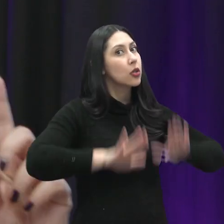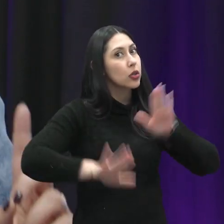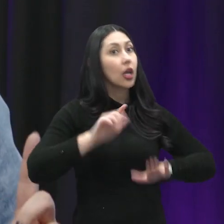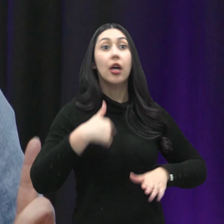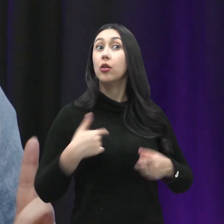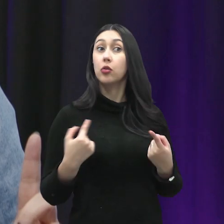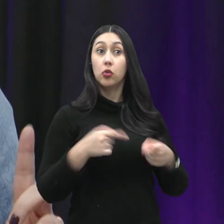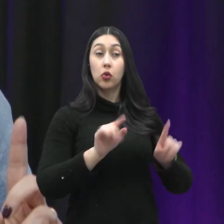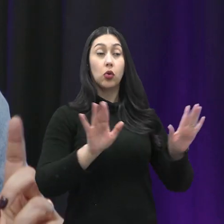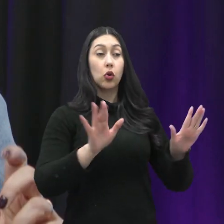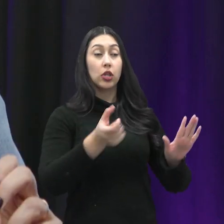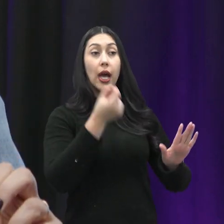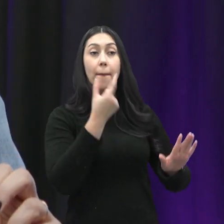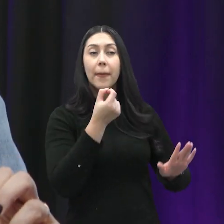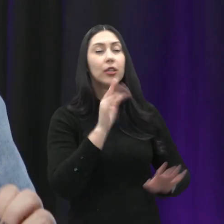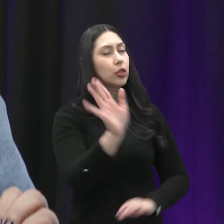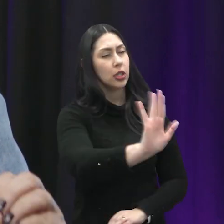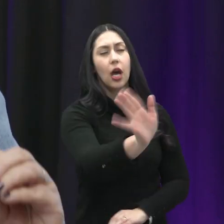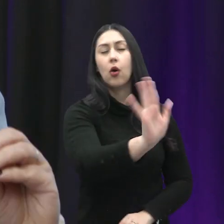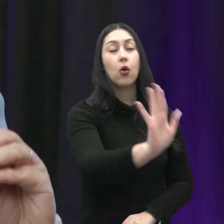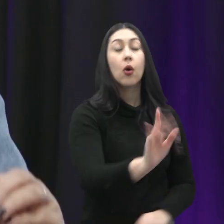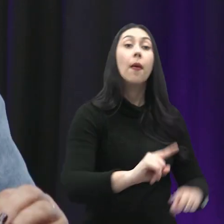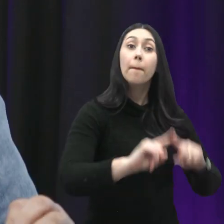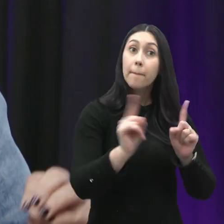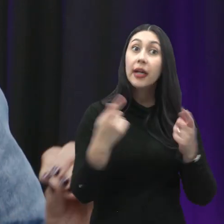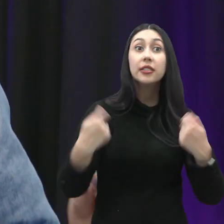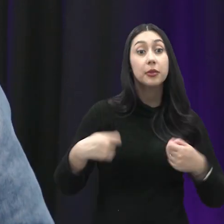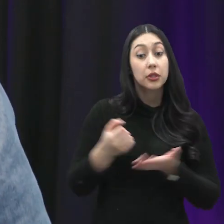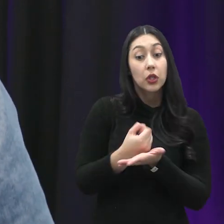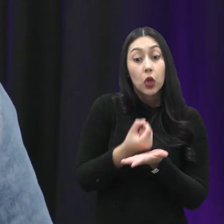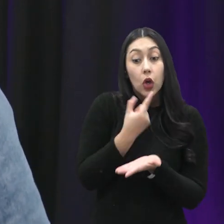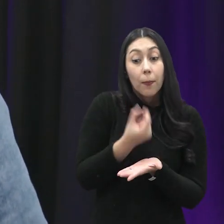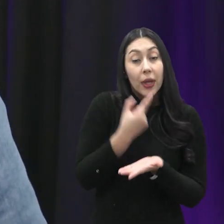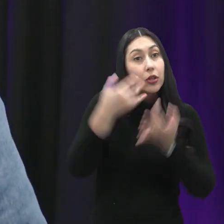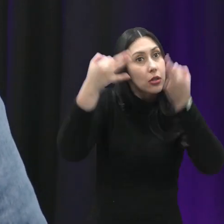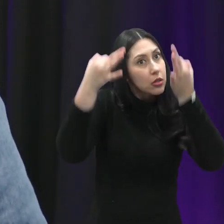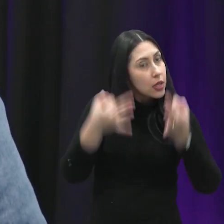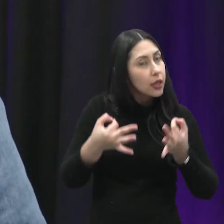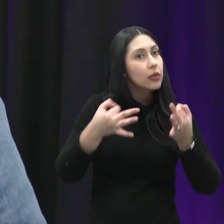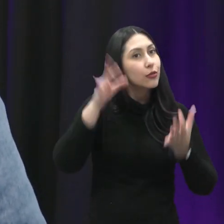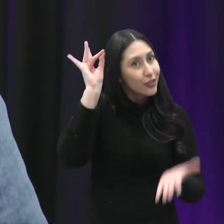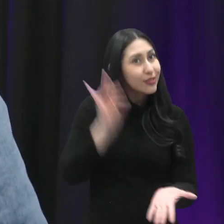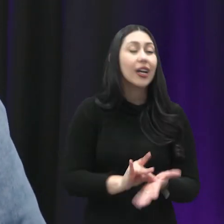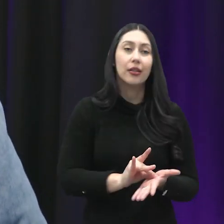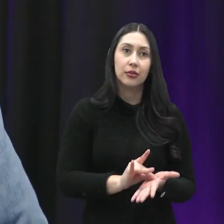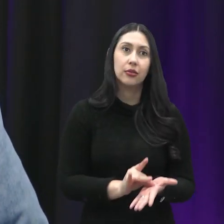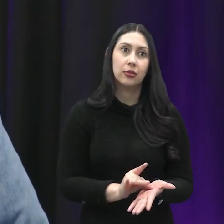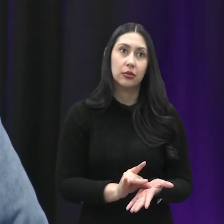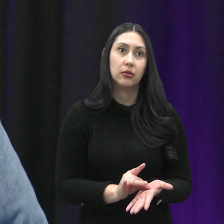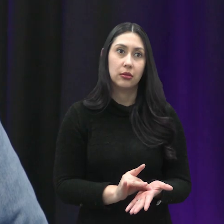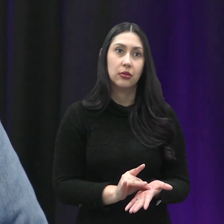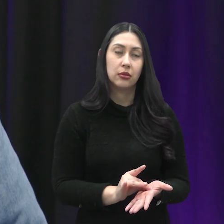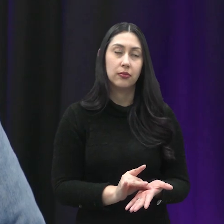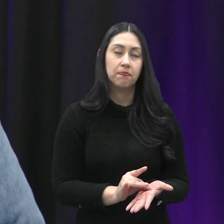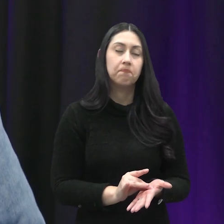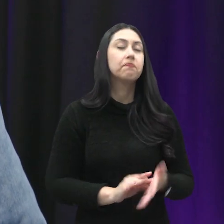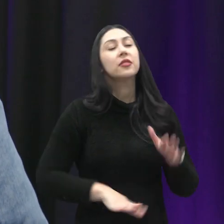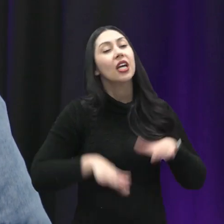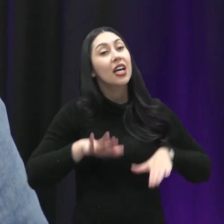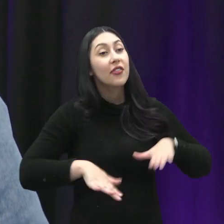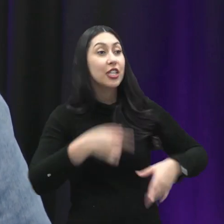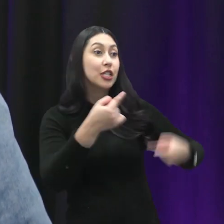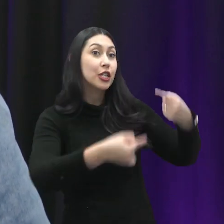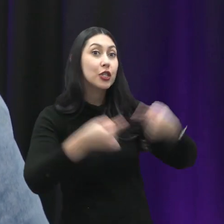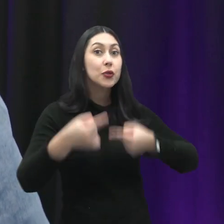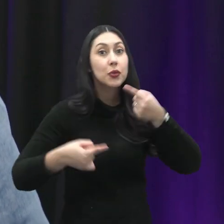isso. Eu não sou contra a medicalização, mas ela tem que ser consciente. Claro. Né? E às vezes, né,